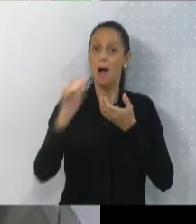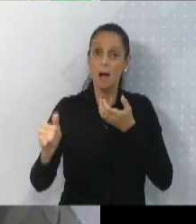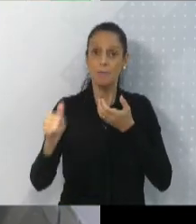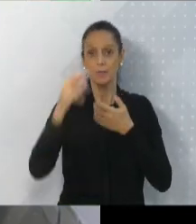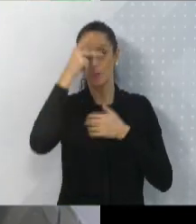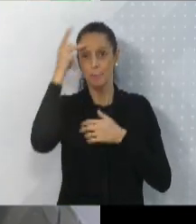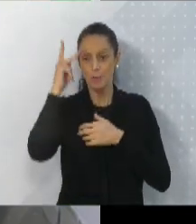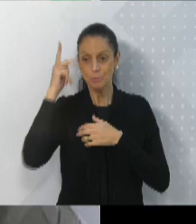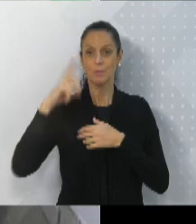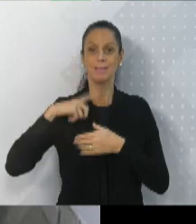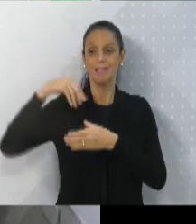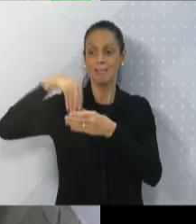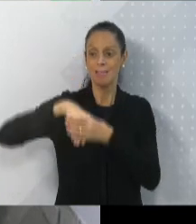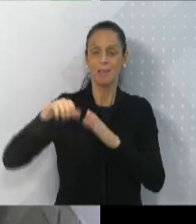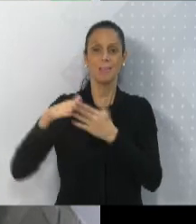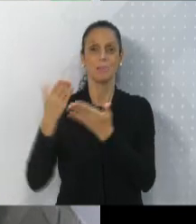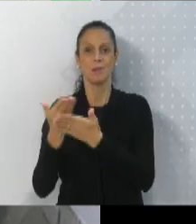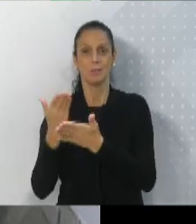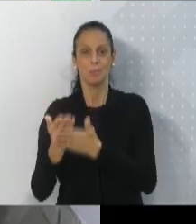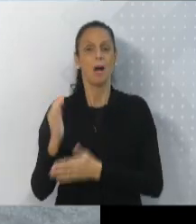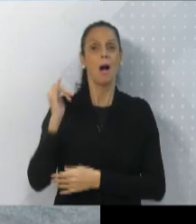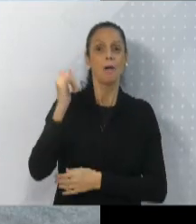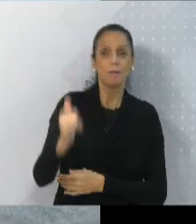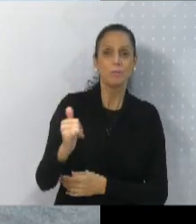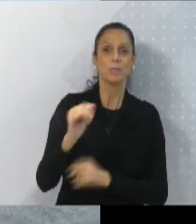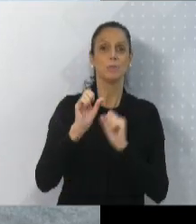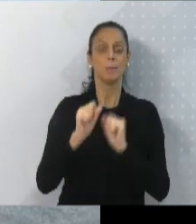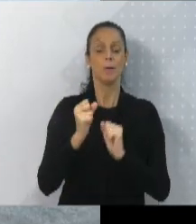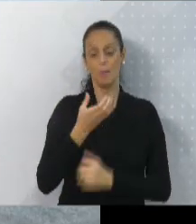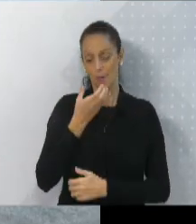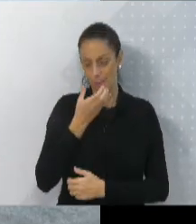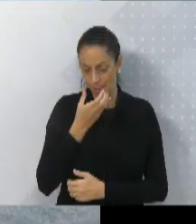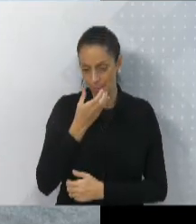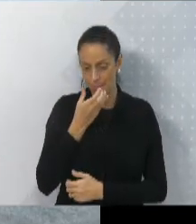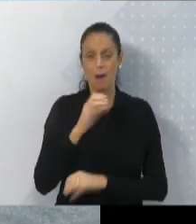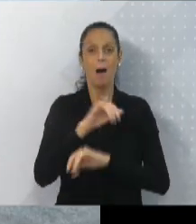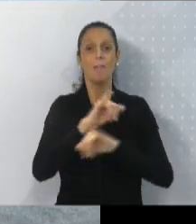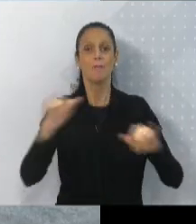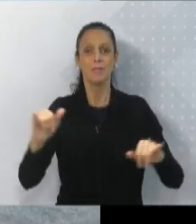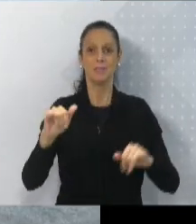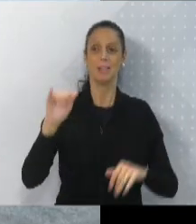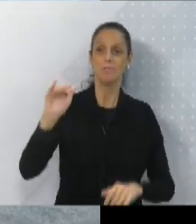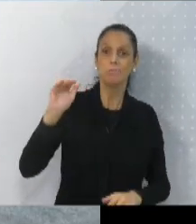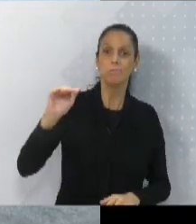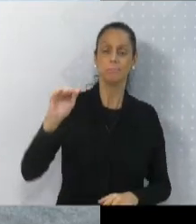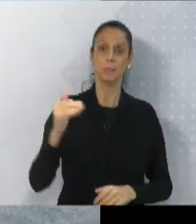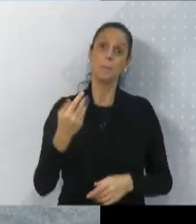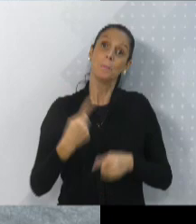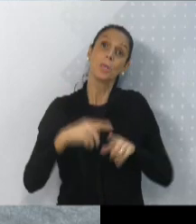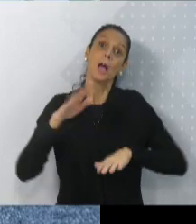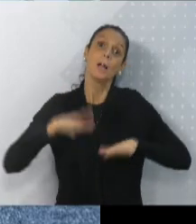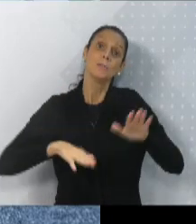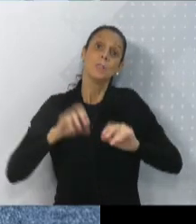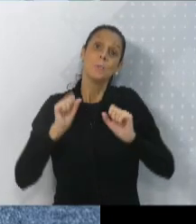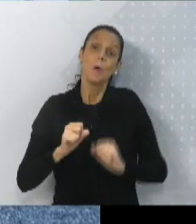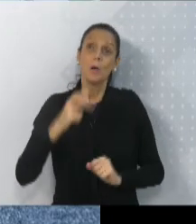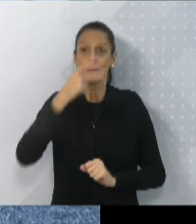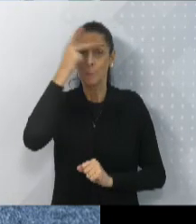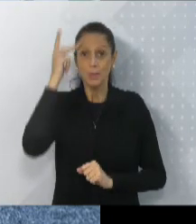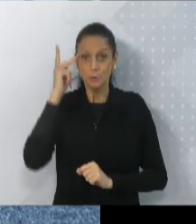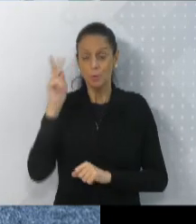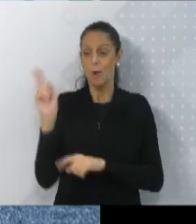que possa vir a acontecer chama na rádio se o vigia porventura não estiver naquele momento se estiver fazendo uma onda dentro